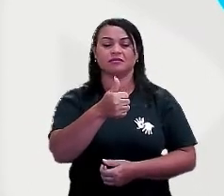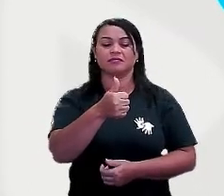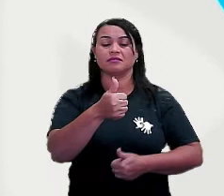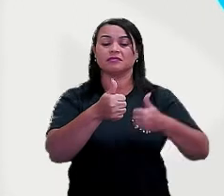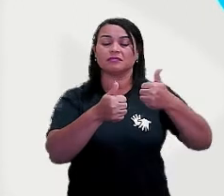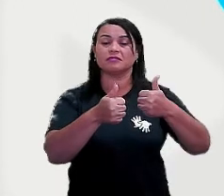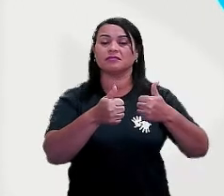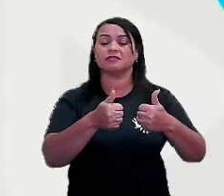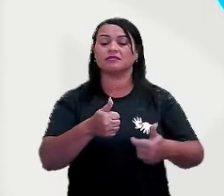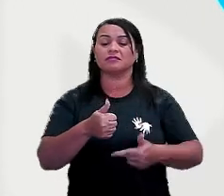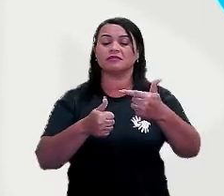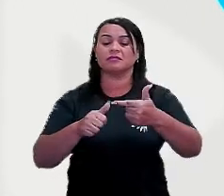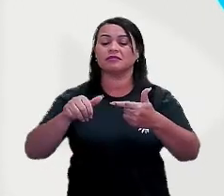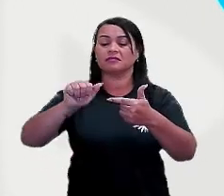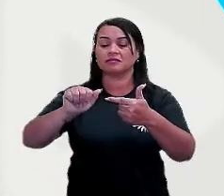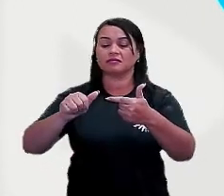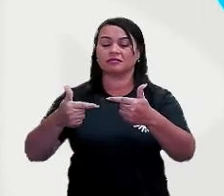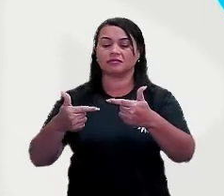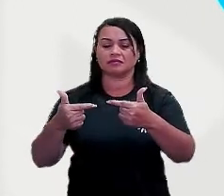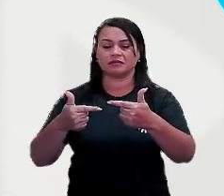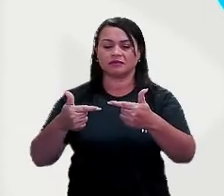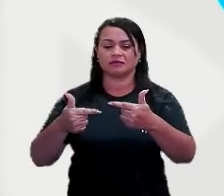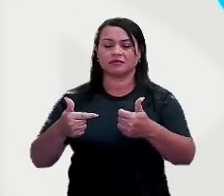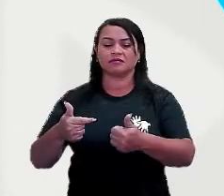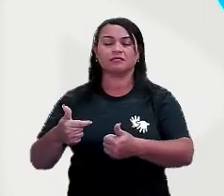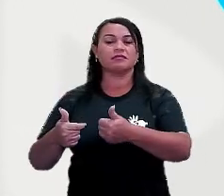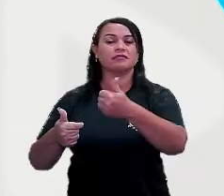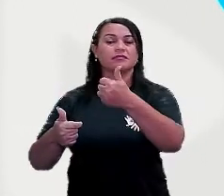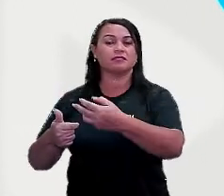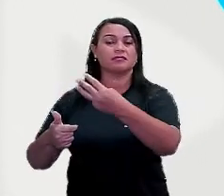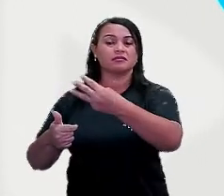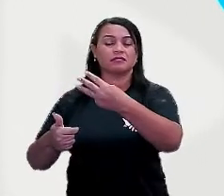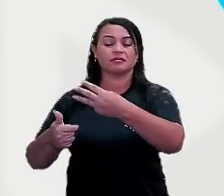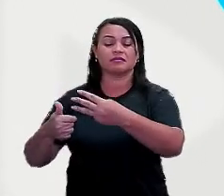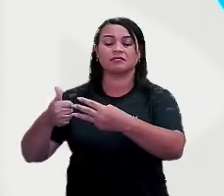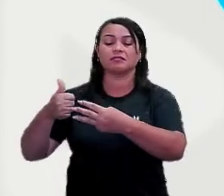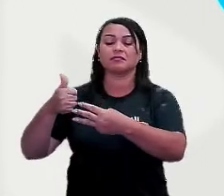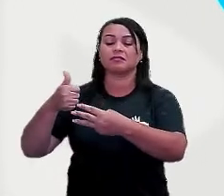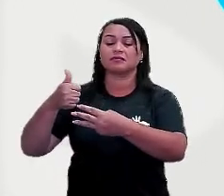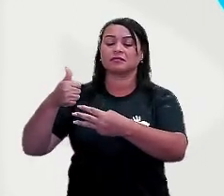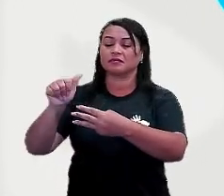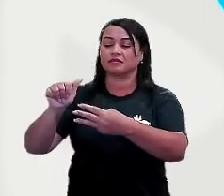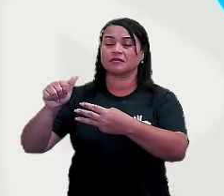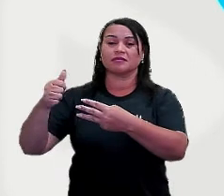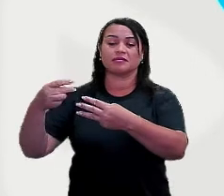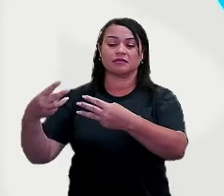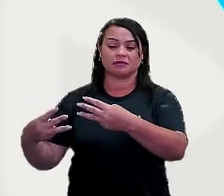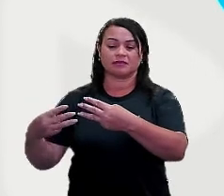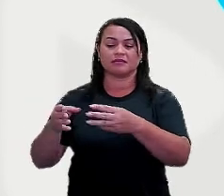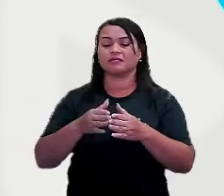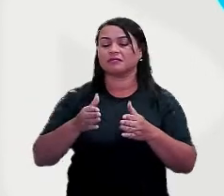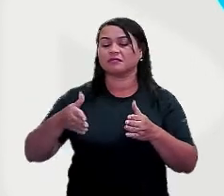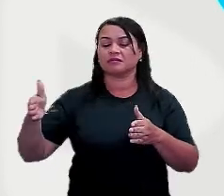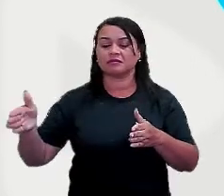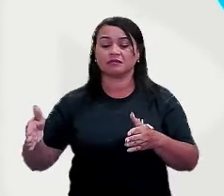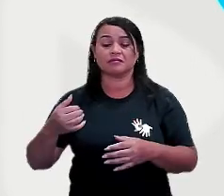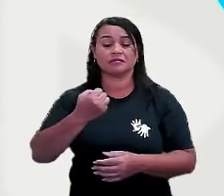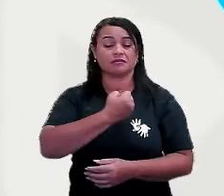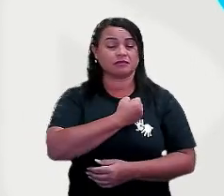termo, A2, o terceiro, A3 e assim por diante. Em uma sequência